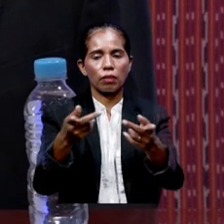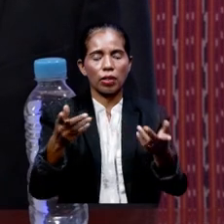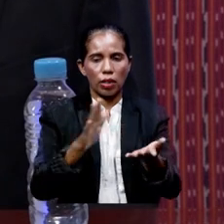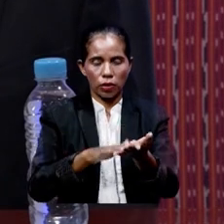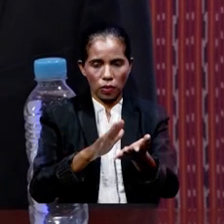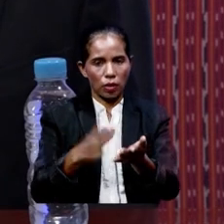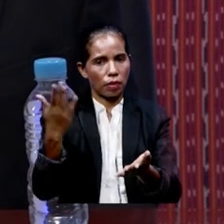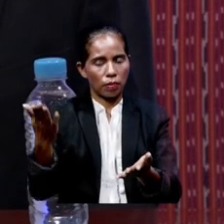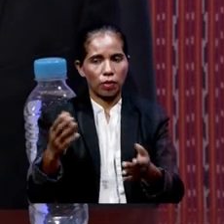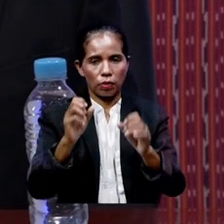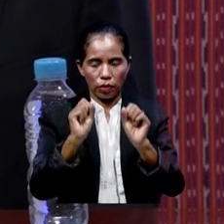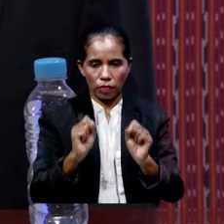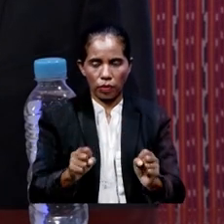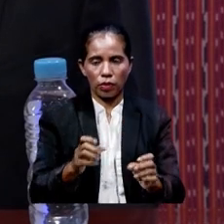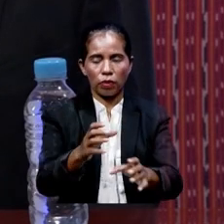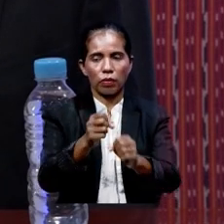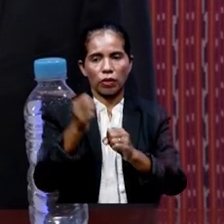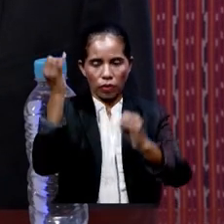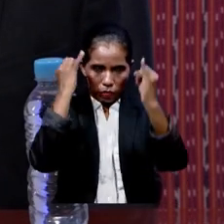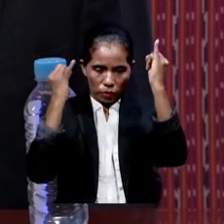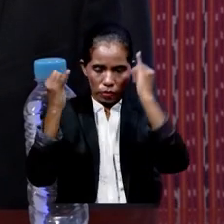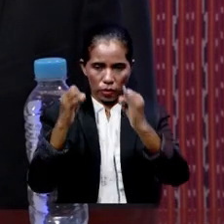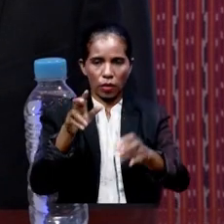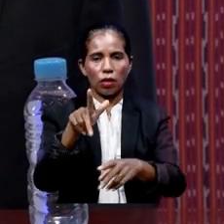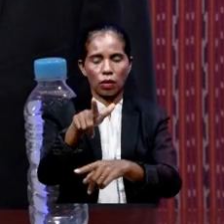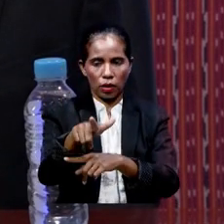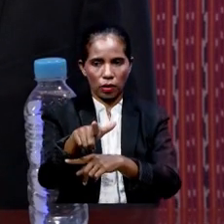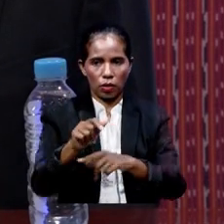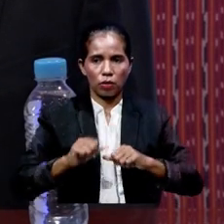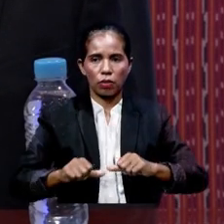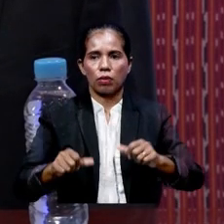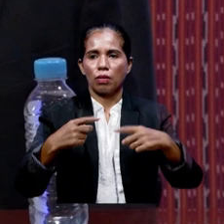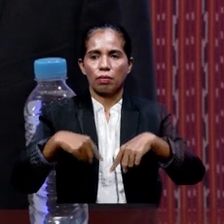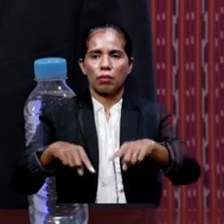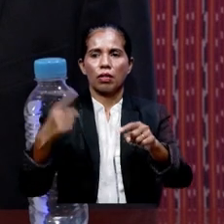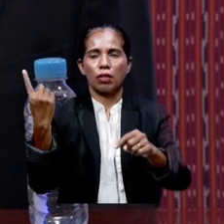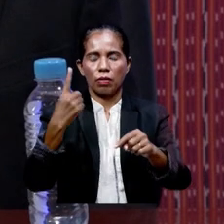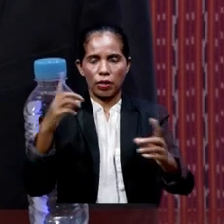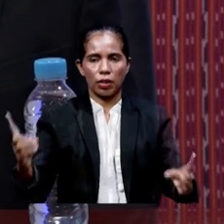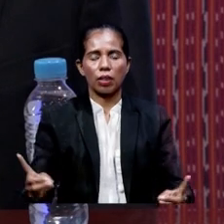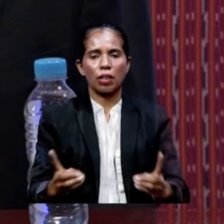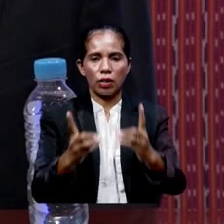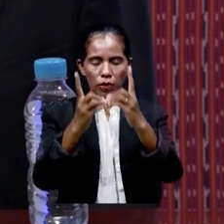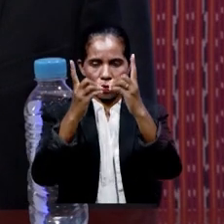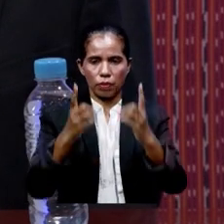refere, onde foi tida a informação, no CRAIC nemos continua na fati na ba assuro